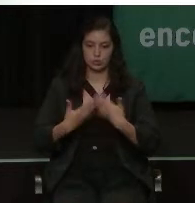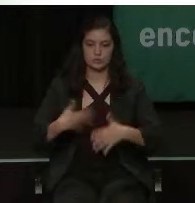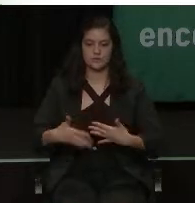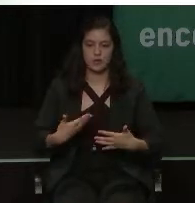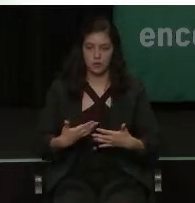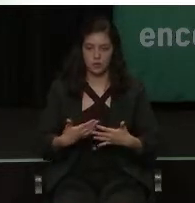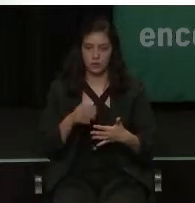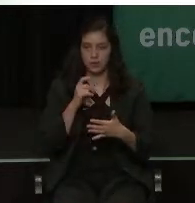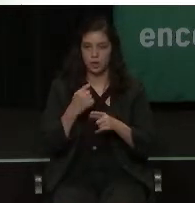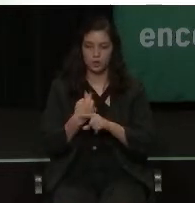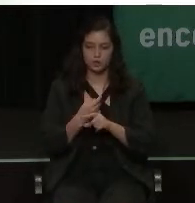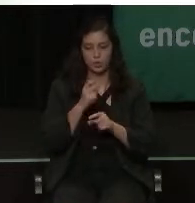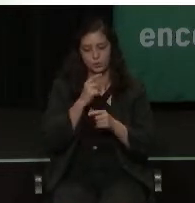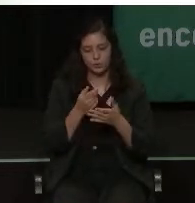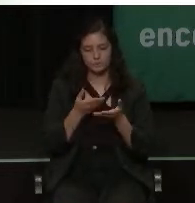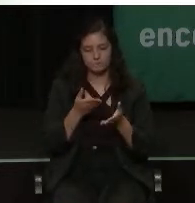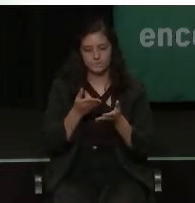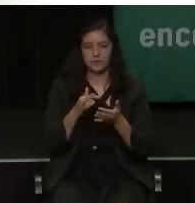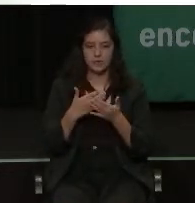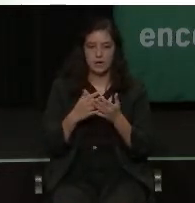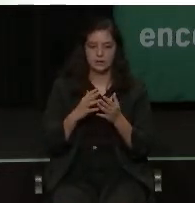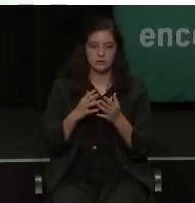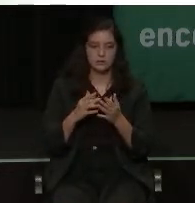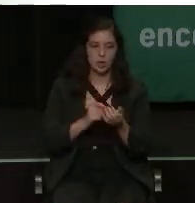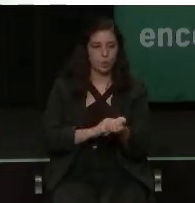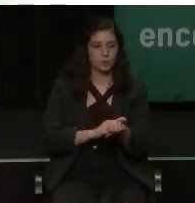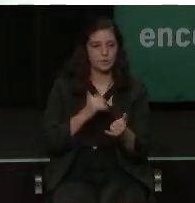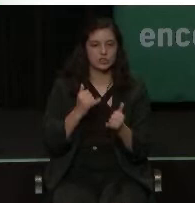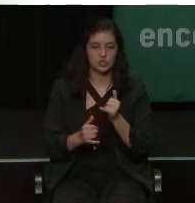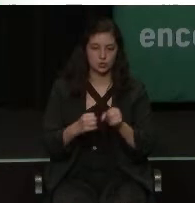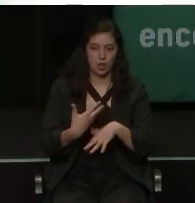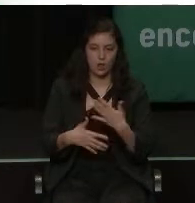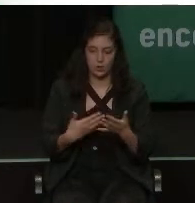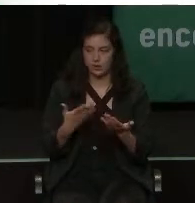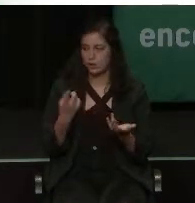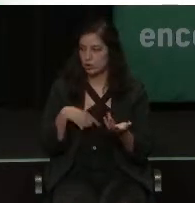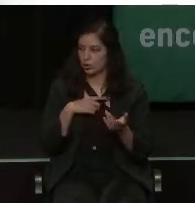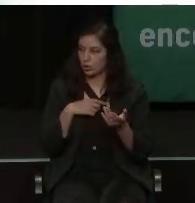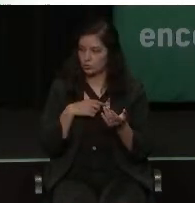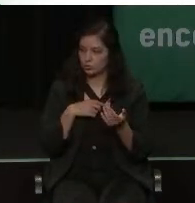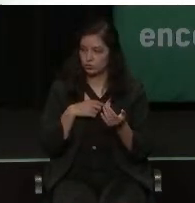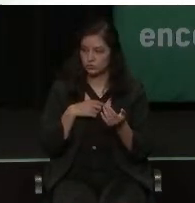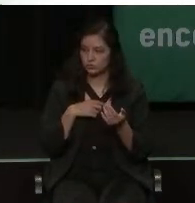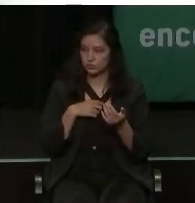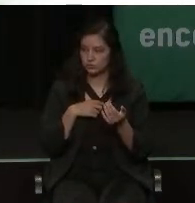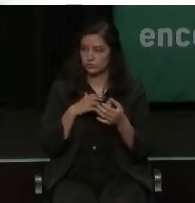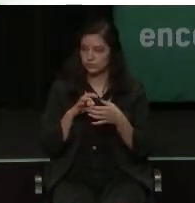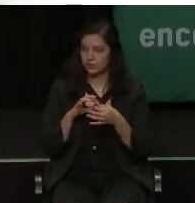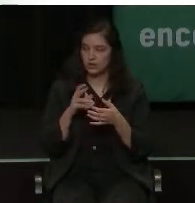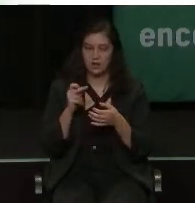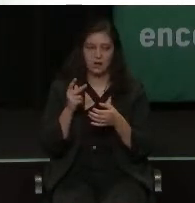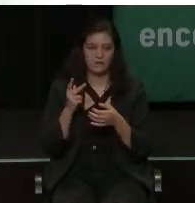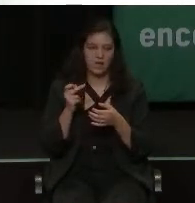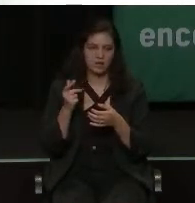fatores que contribuem para o envolvimento em mais comportamentos de risco, então nós decidimos, através de um avatar, este